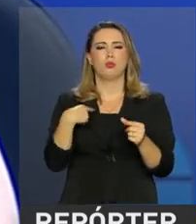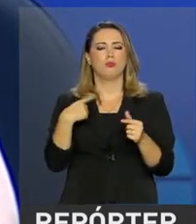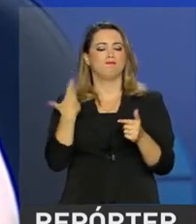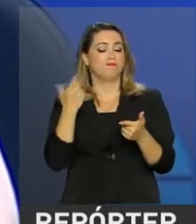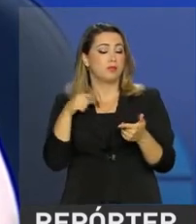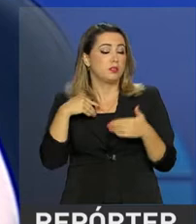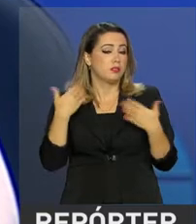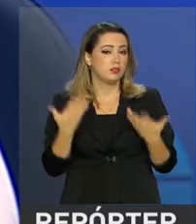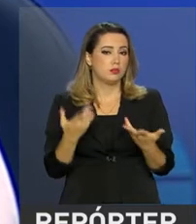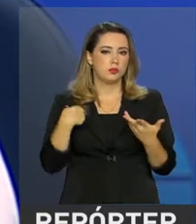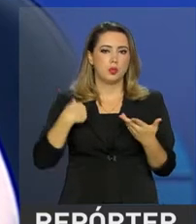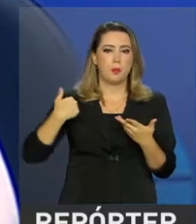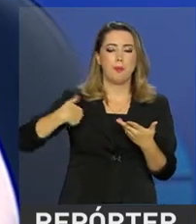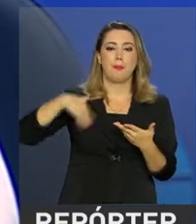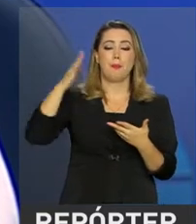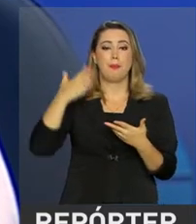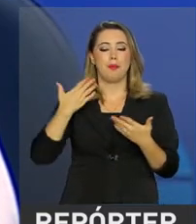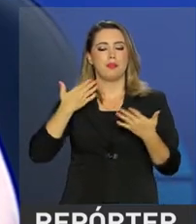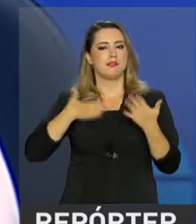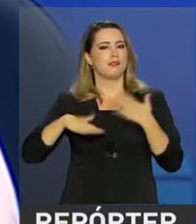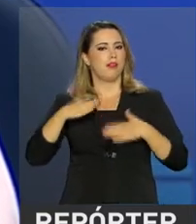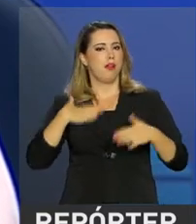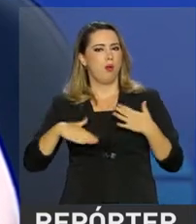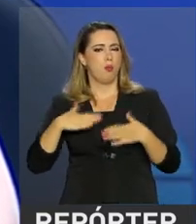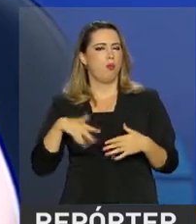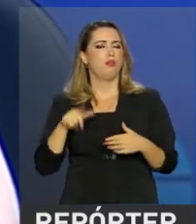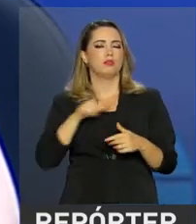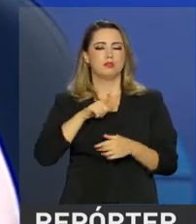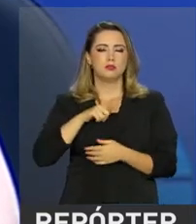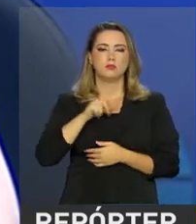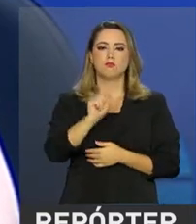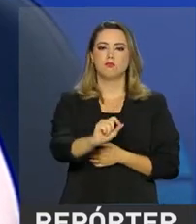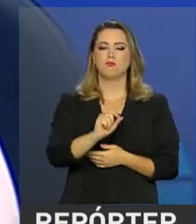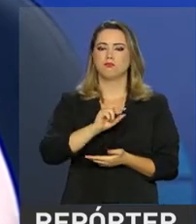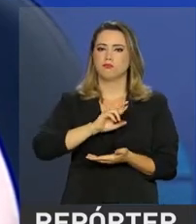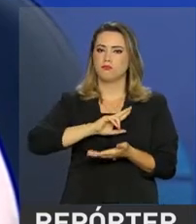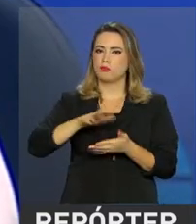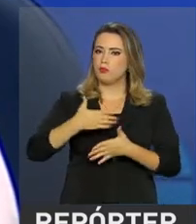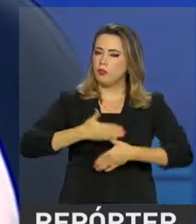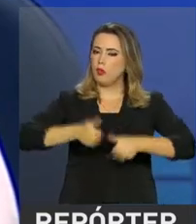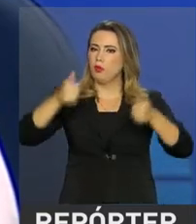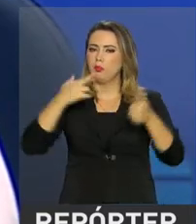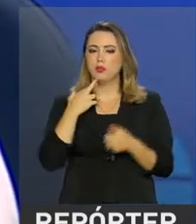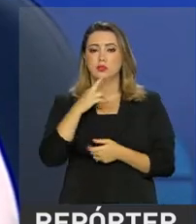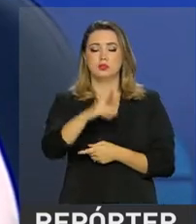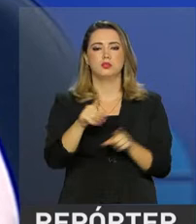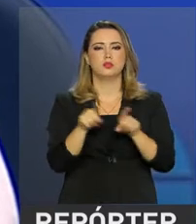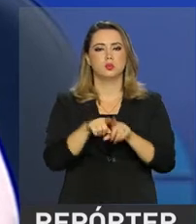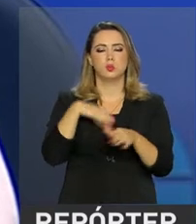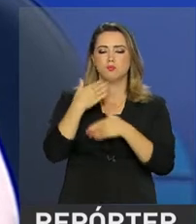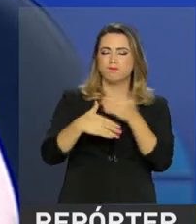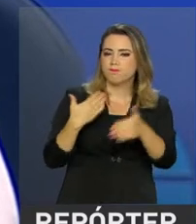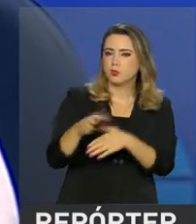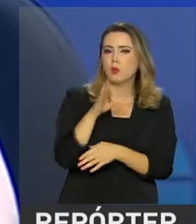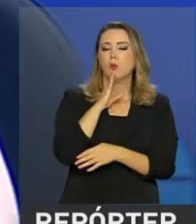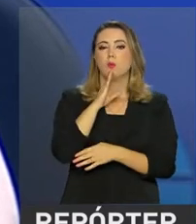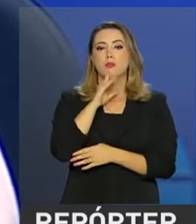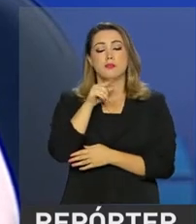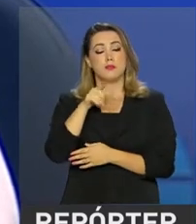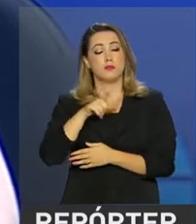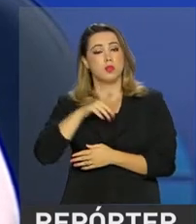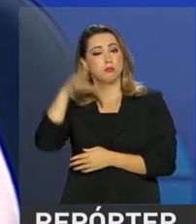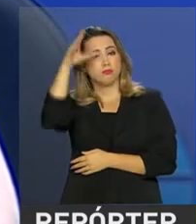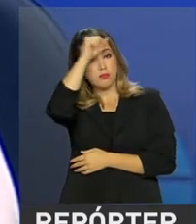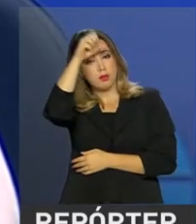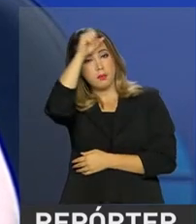e, consequentemente, com mais espaço para que eles tenham um melhor desempenho a partir do conhecimento adquirido